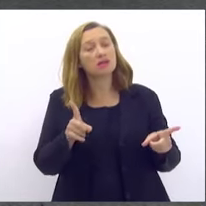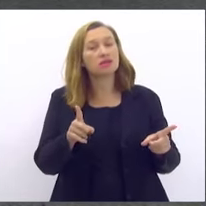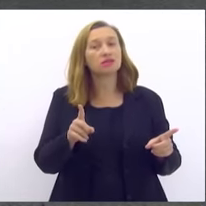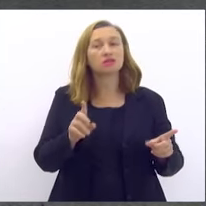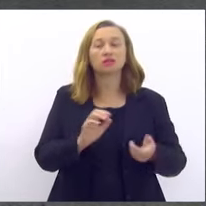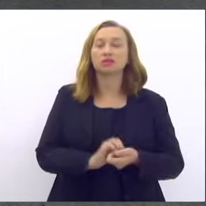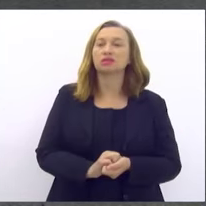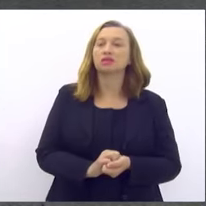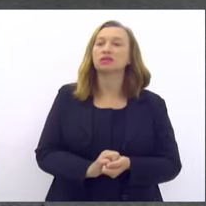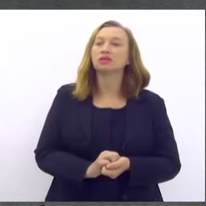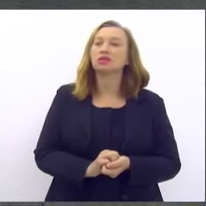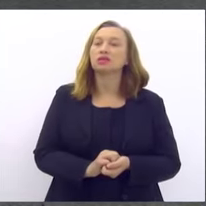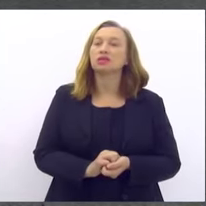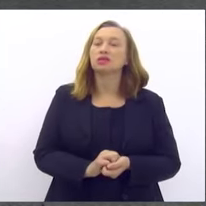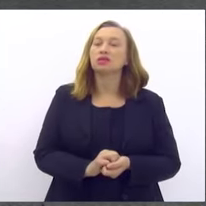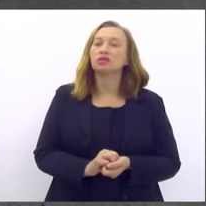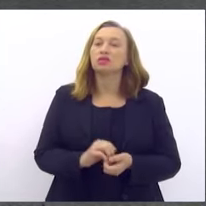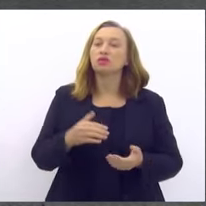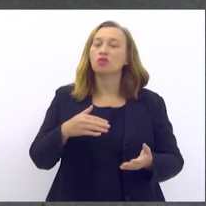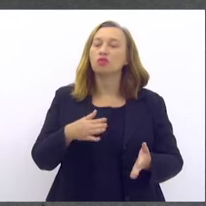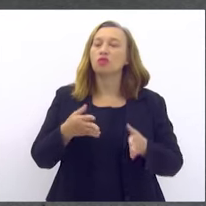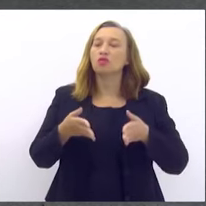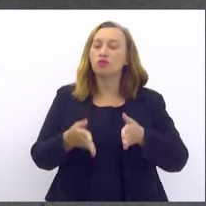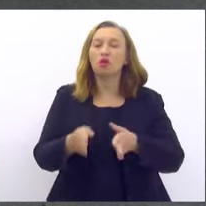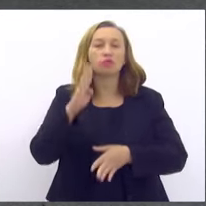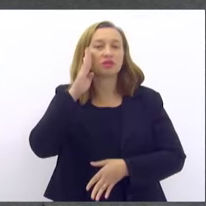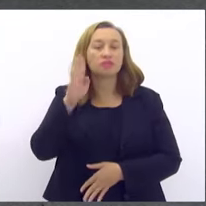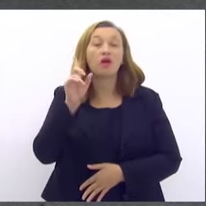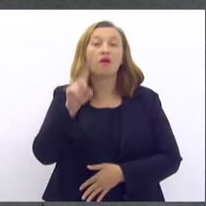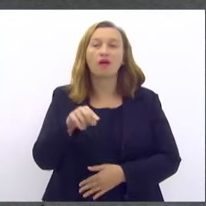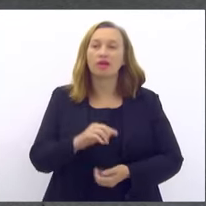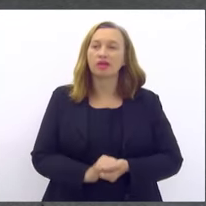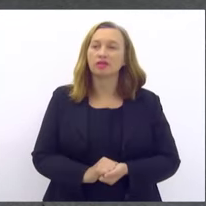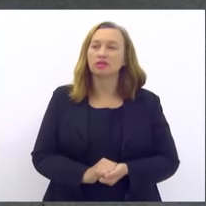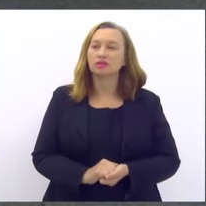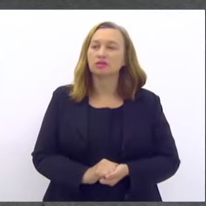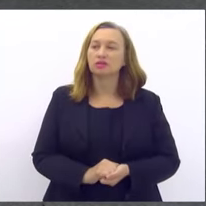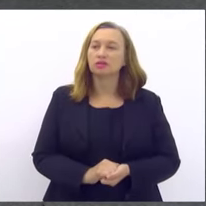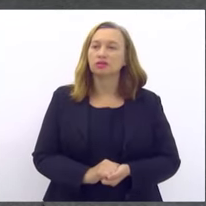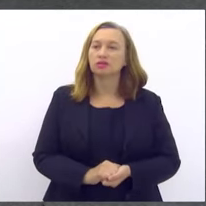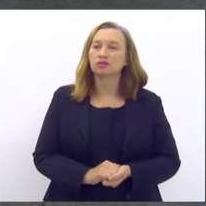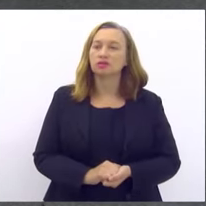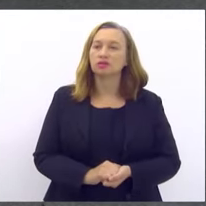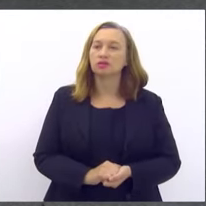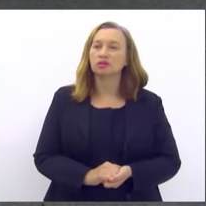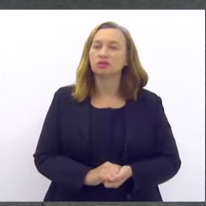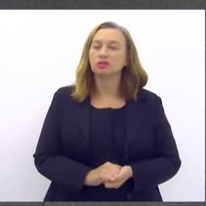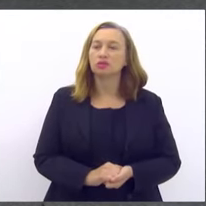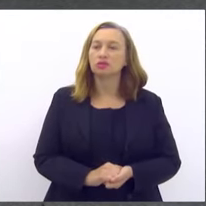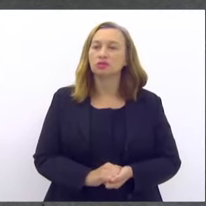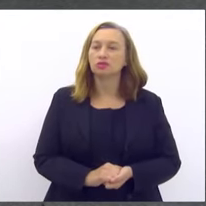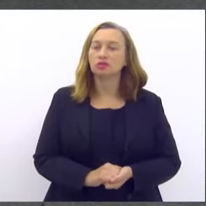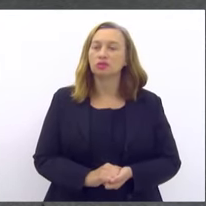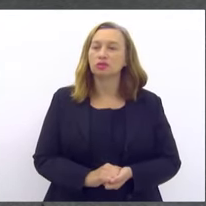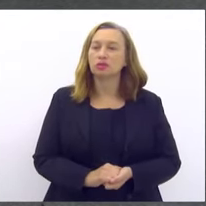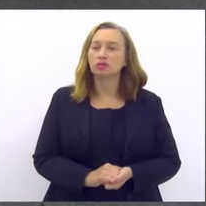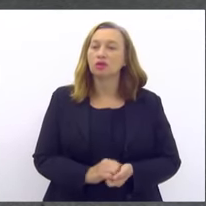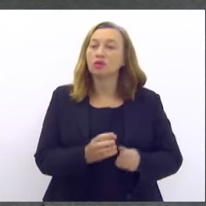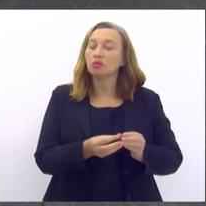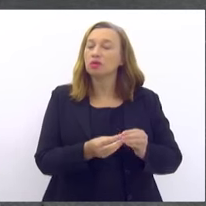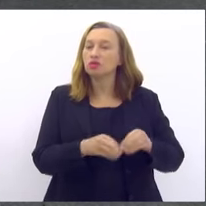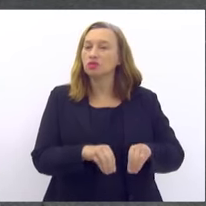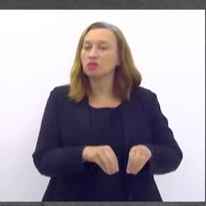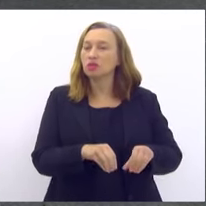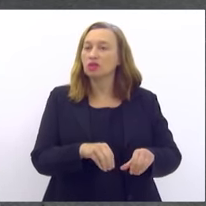vista o Ponto Central é que os efeitos desta reforma tributária